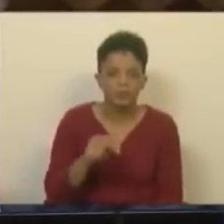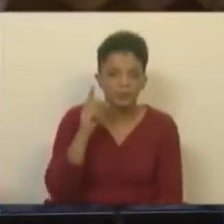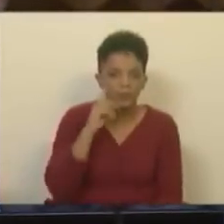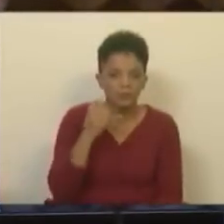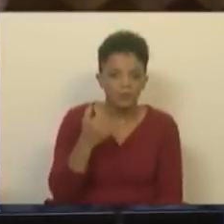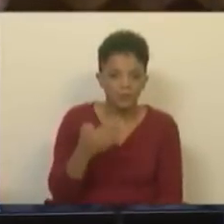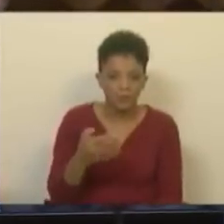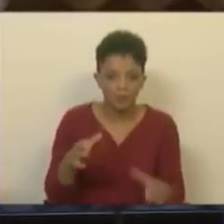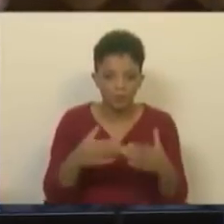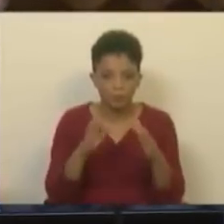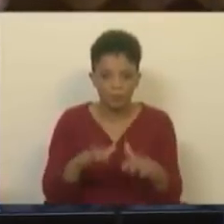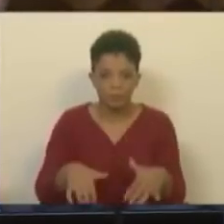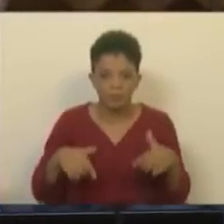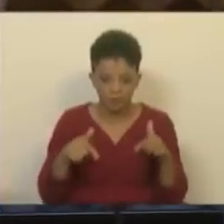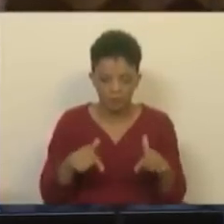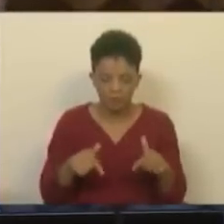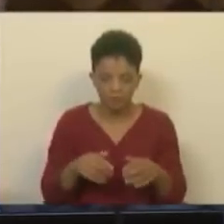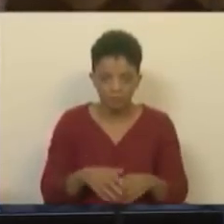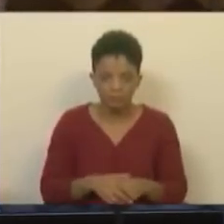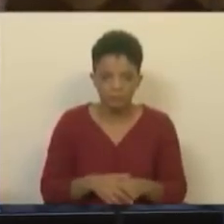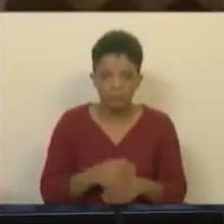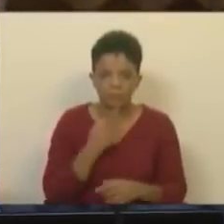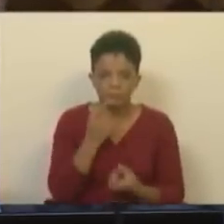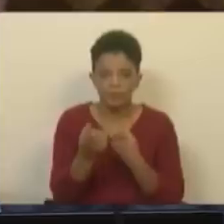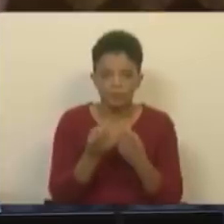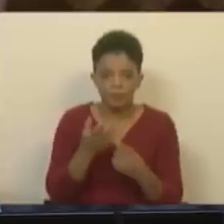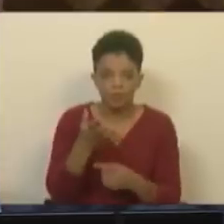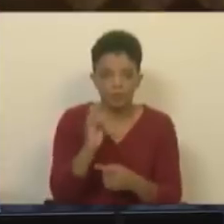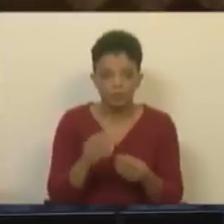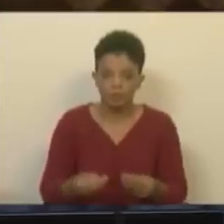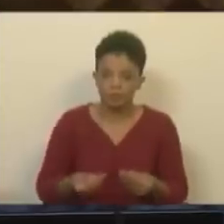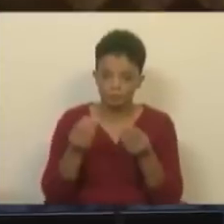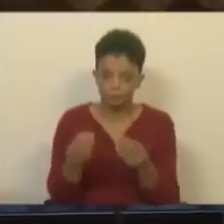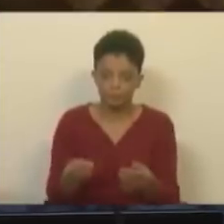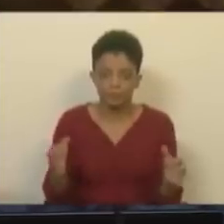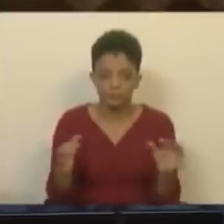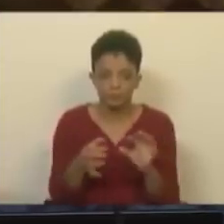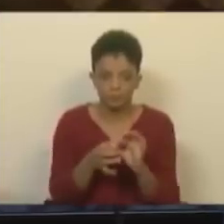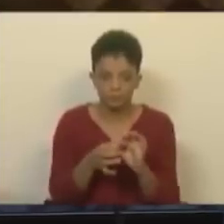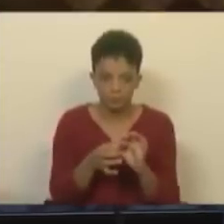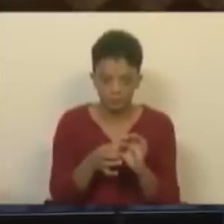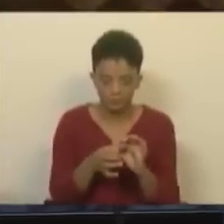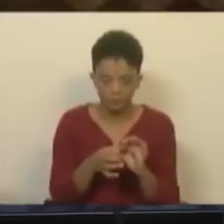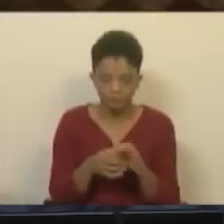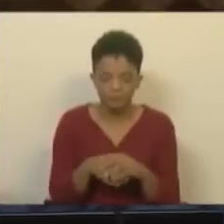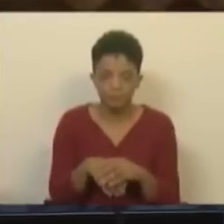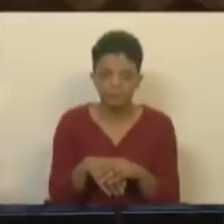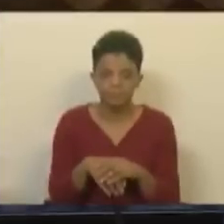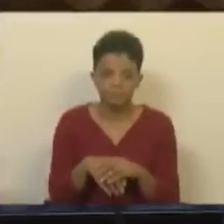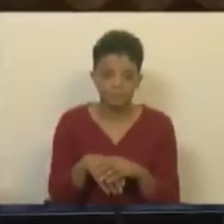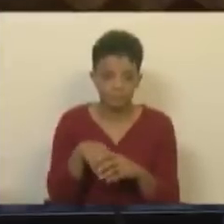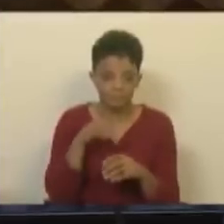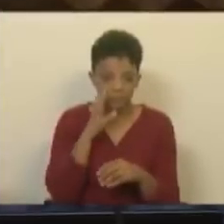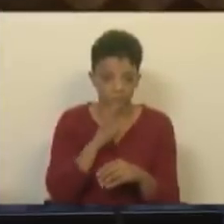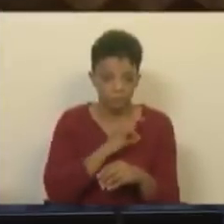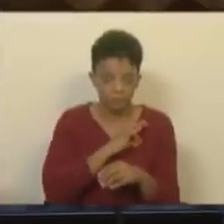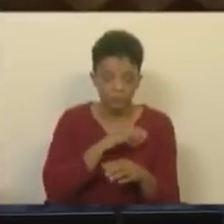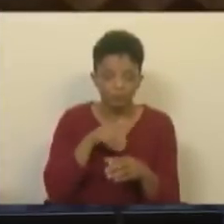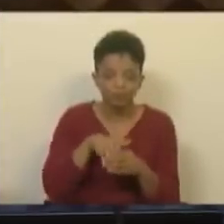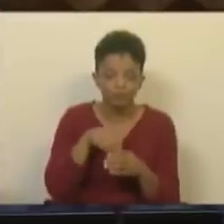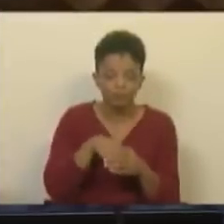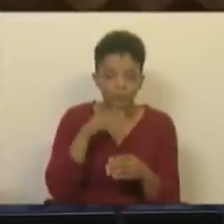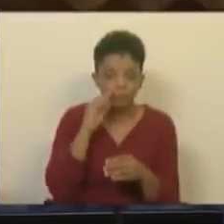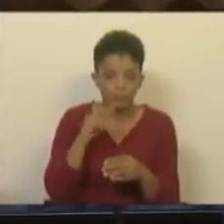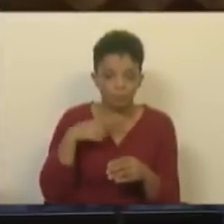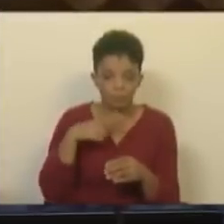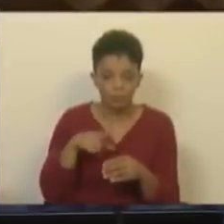Este grupo parlamentar entregou 12 questões relativamente a indiferença e vossa excelência teve no banco de Portugal em dois